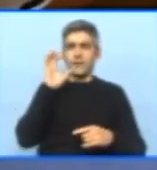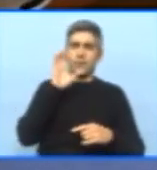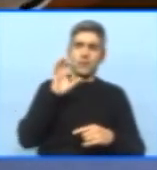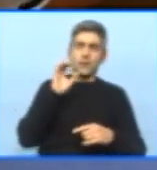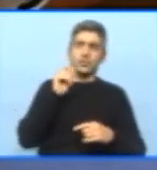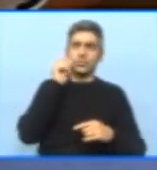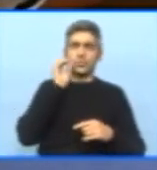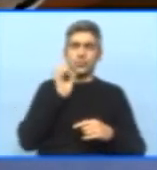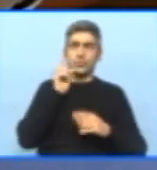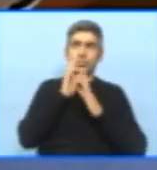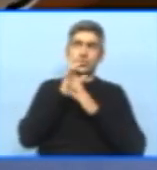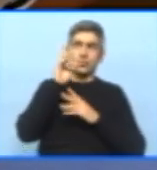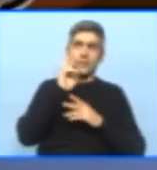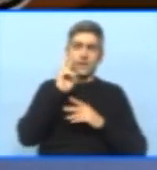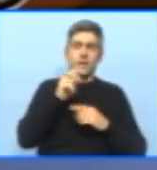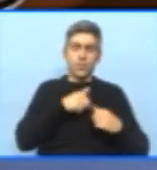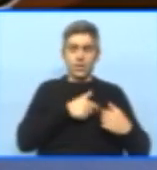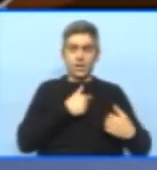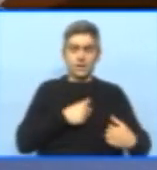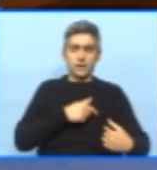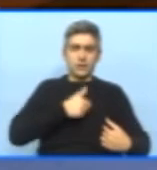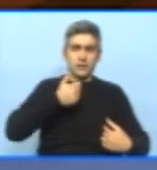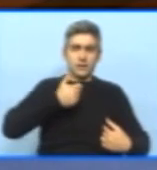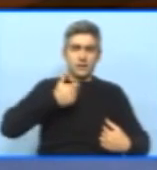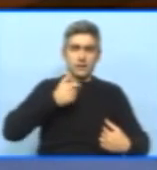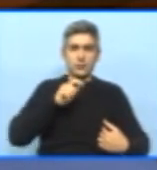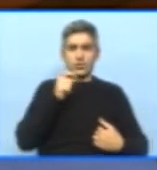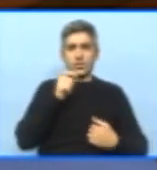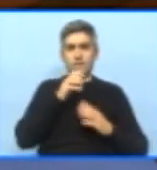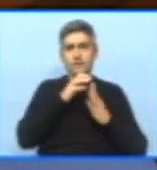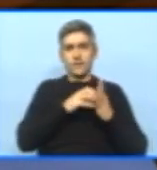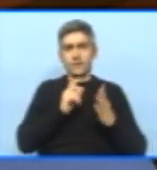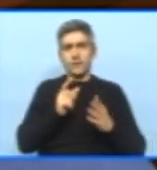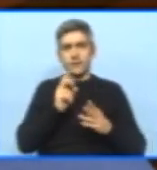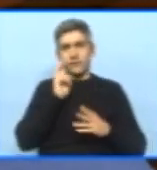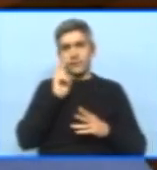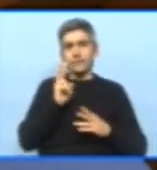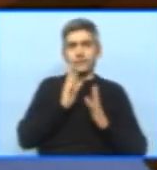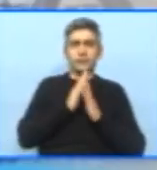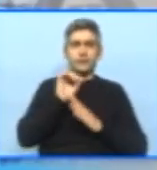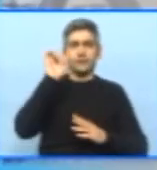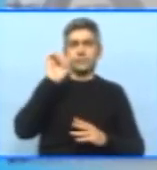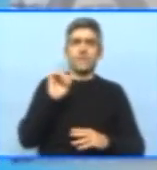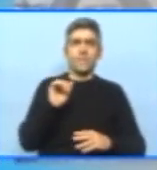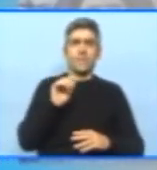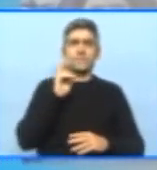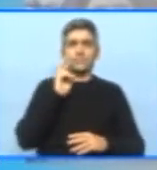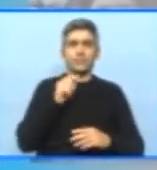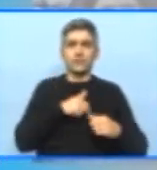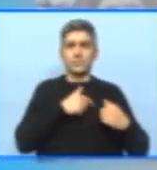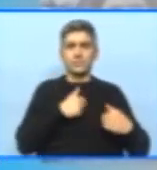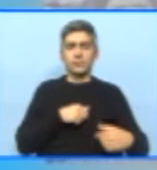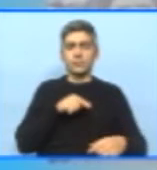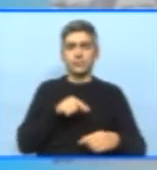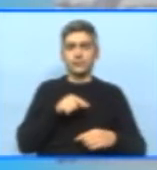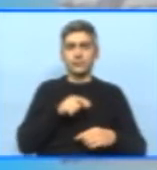com o coração. Este ver com o coração é a chave do texto. É o ver de Deus, não é? É ver com o coração. E é